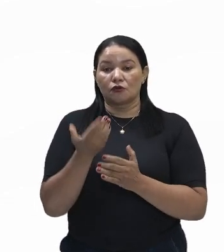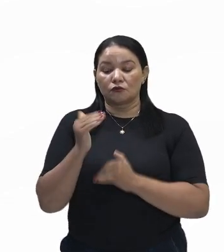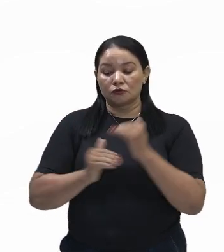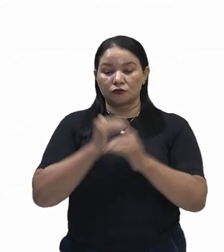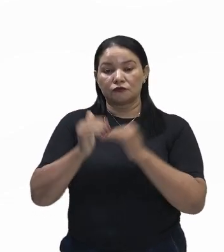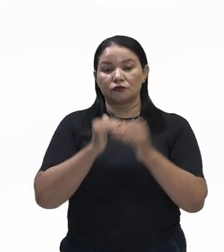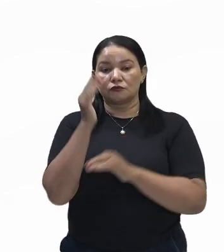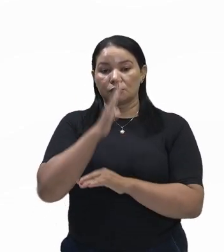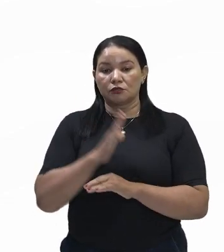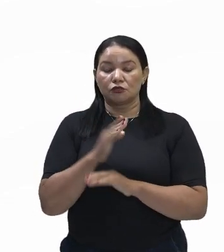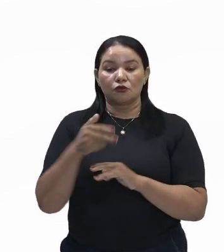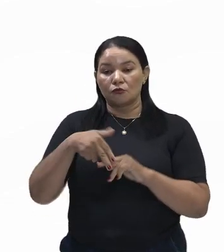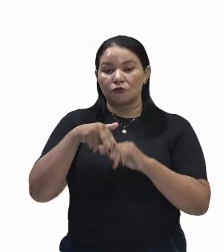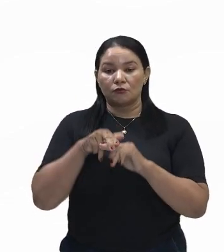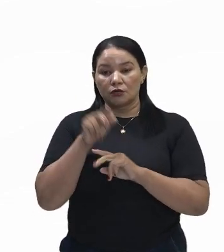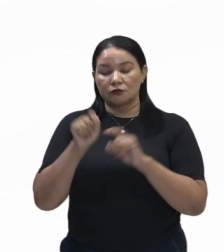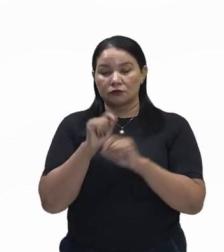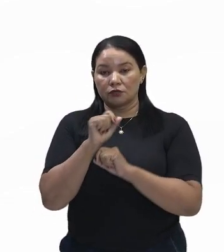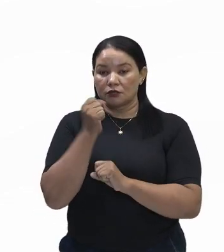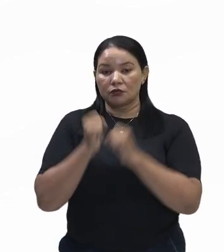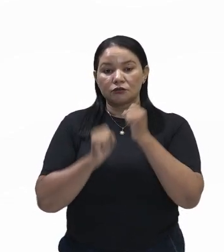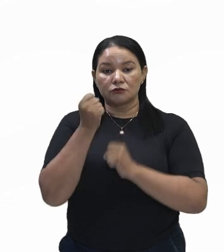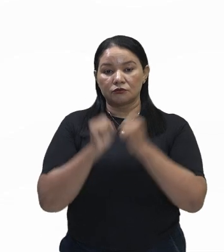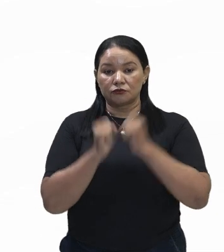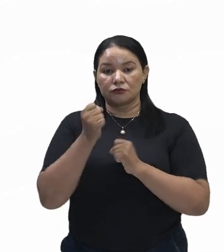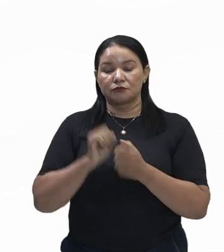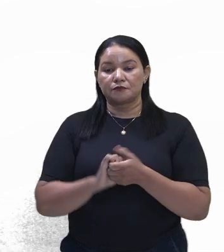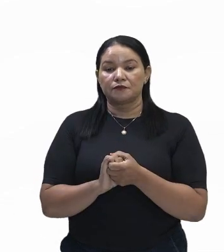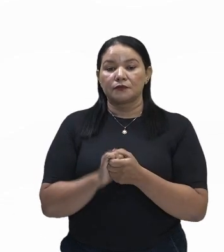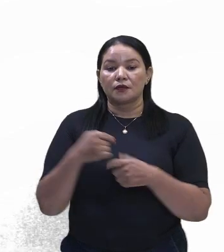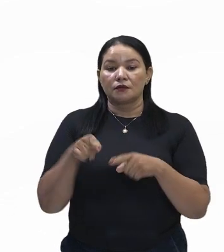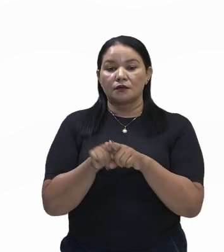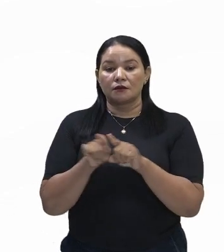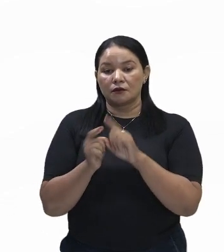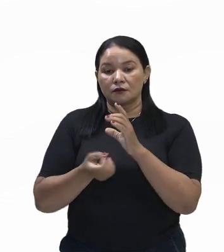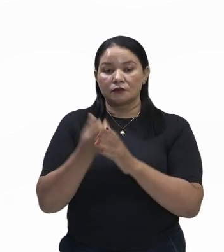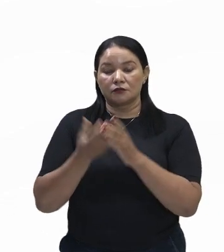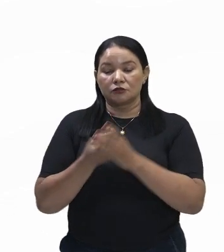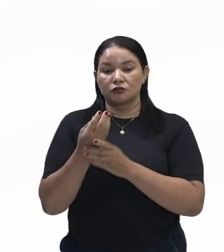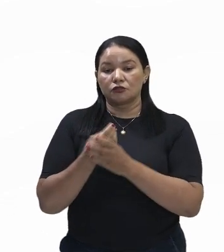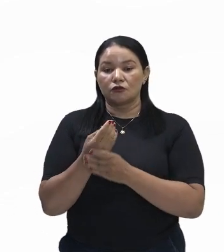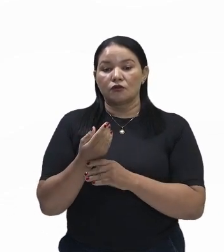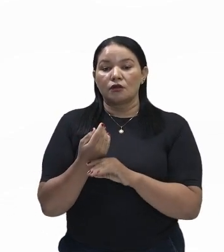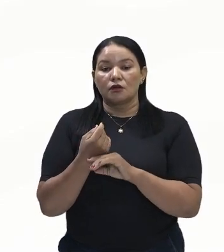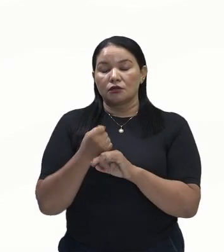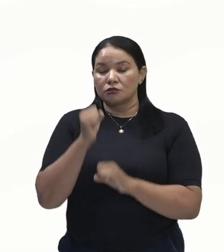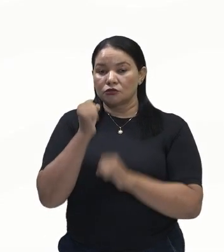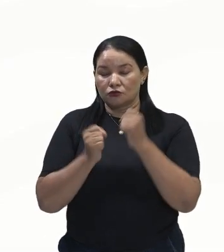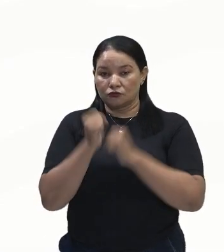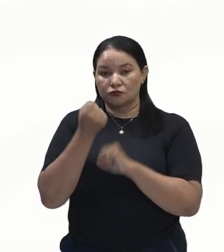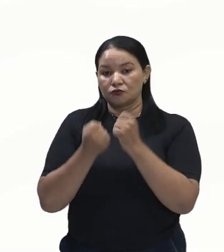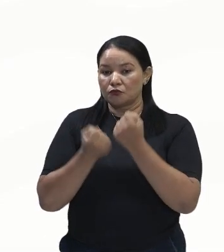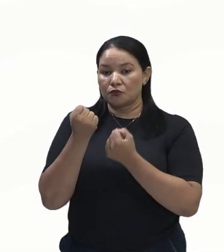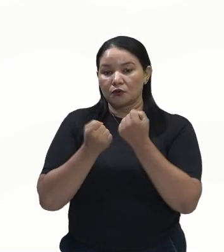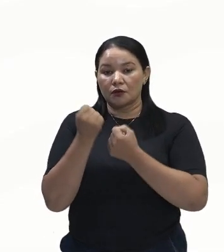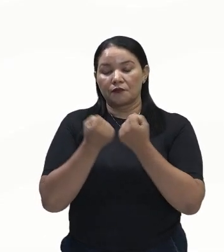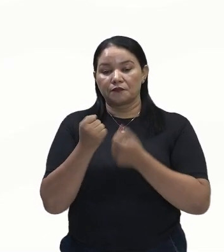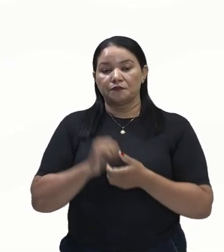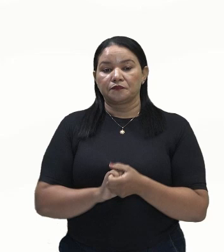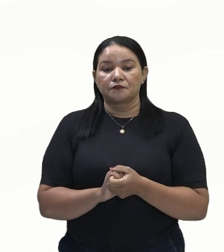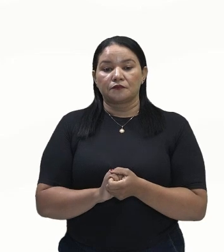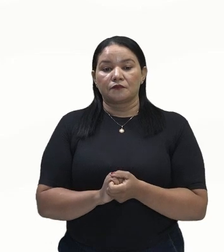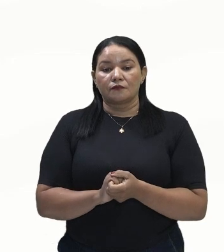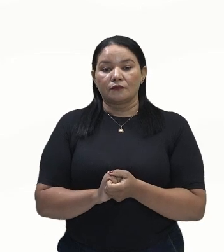Brasil por meio da industrialização, com a criação da indústria automobilística. E